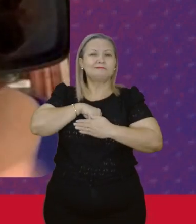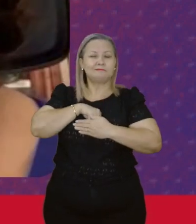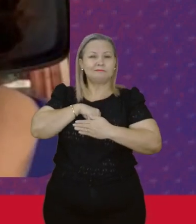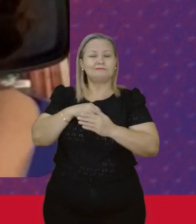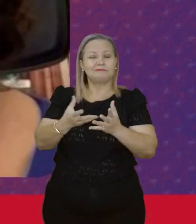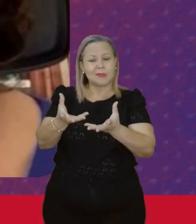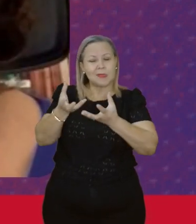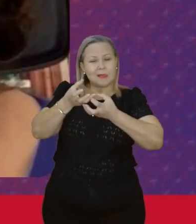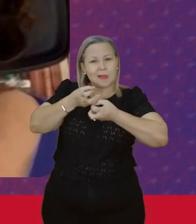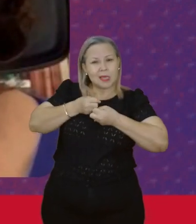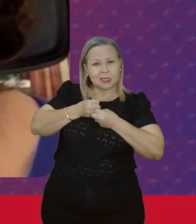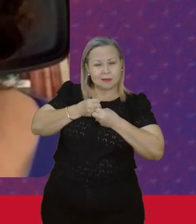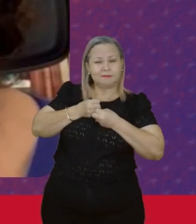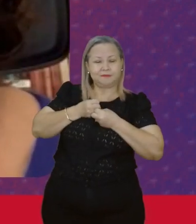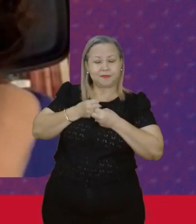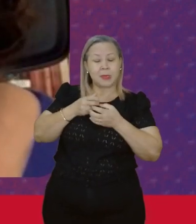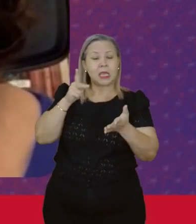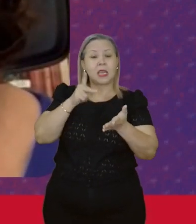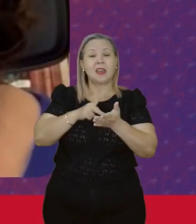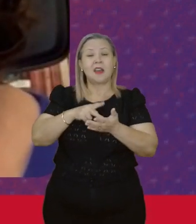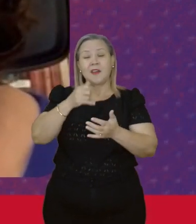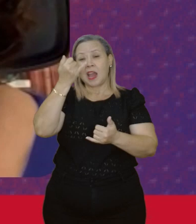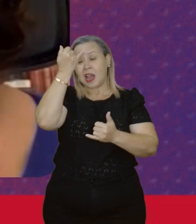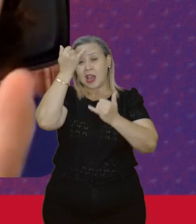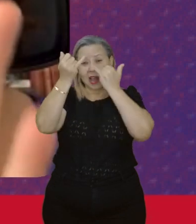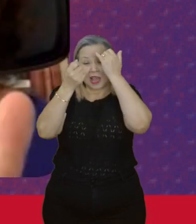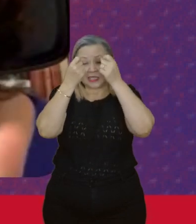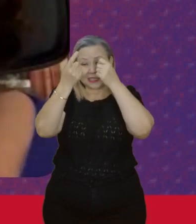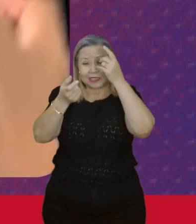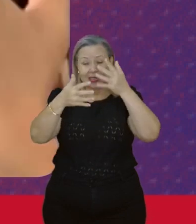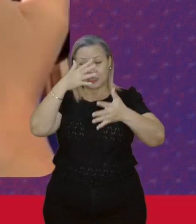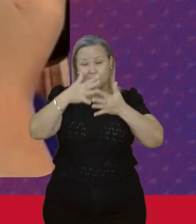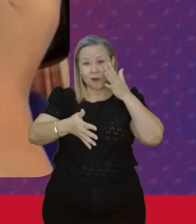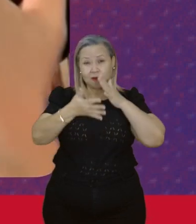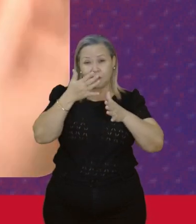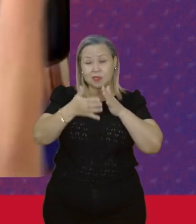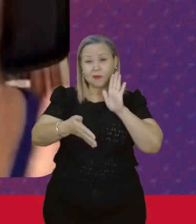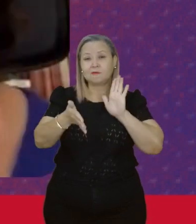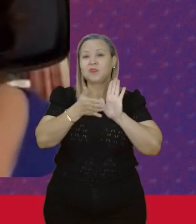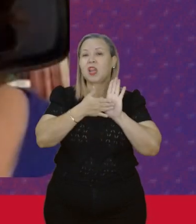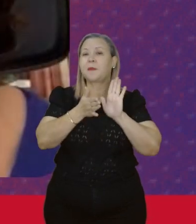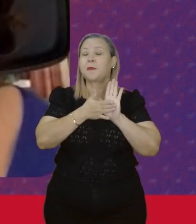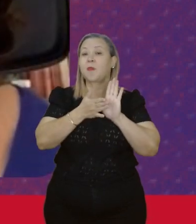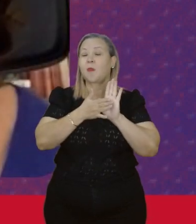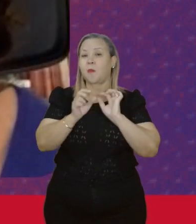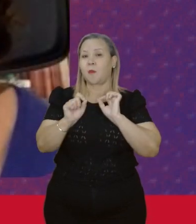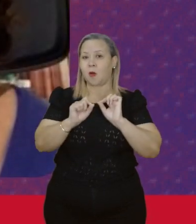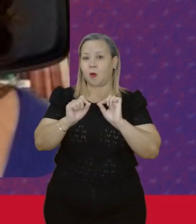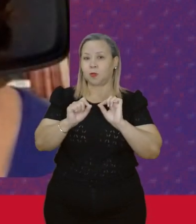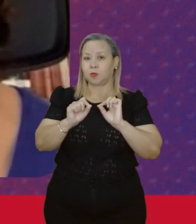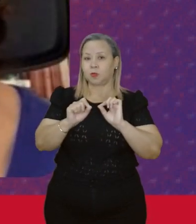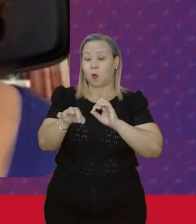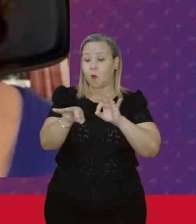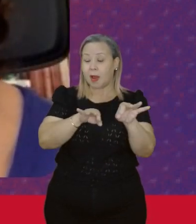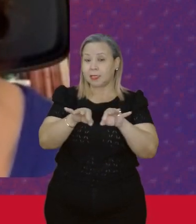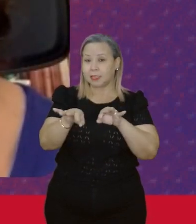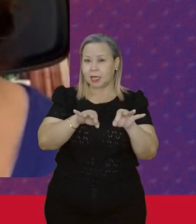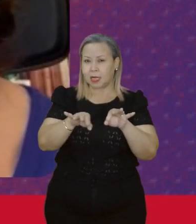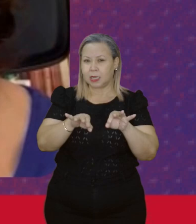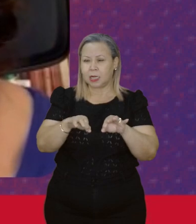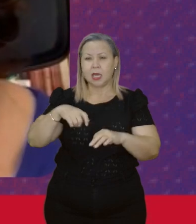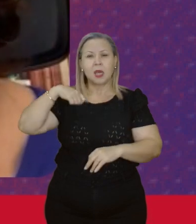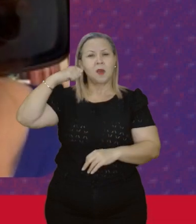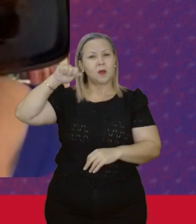essas ideias. E, na verdade, essas ideias são uma confusão propositada, porque esses autores estavam falando,